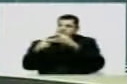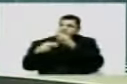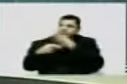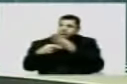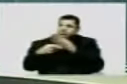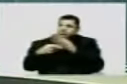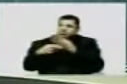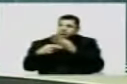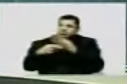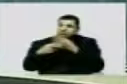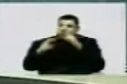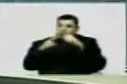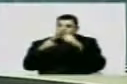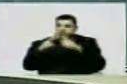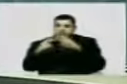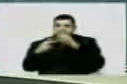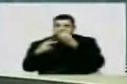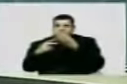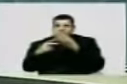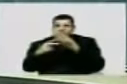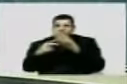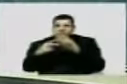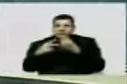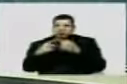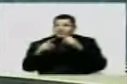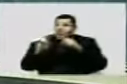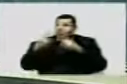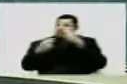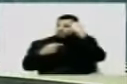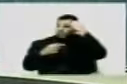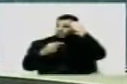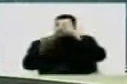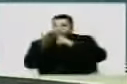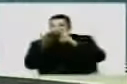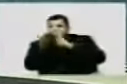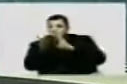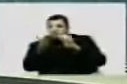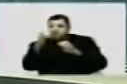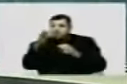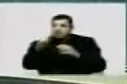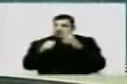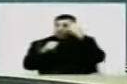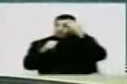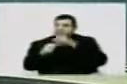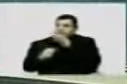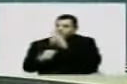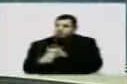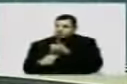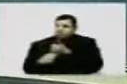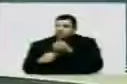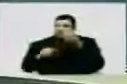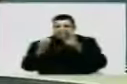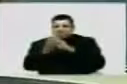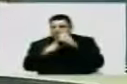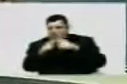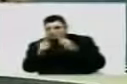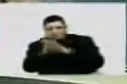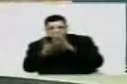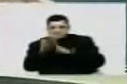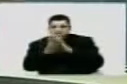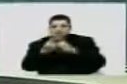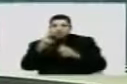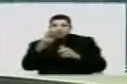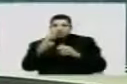uma. Das duas, uma. Ou nós pensamos como secretário da Fazenda, que acha que está tudo bem, que não tem gravidade